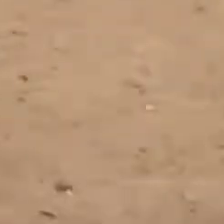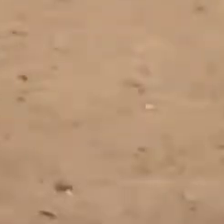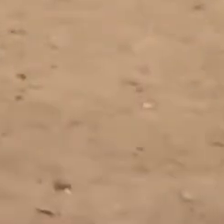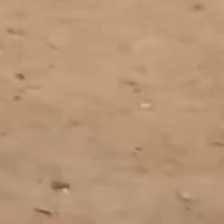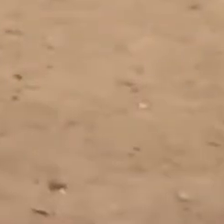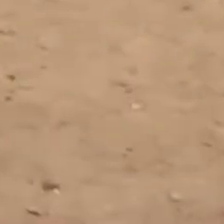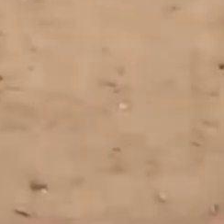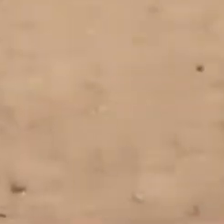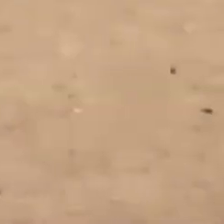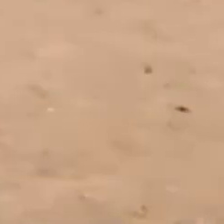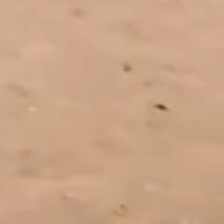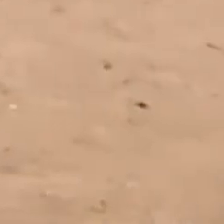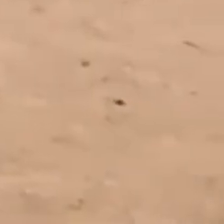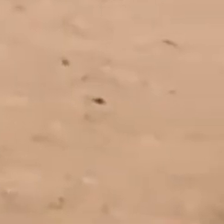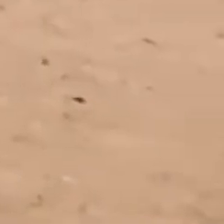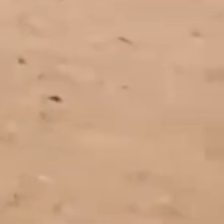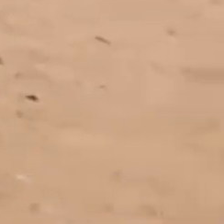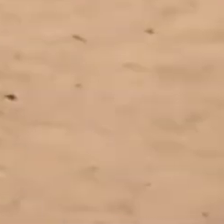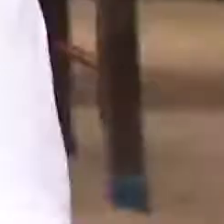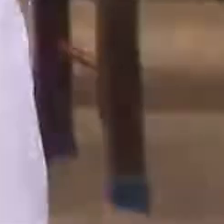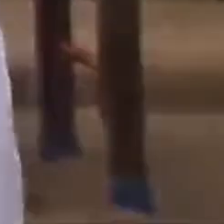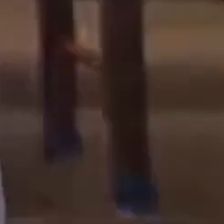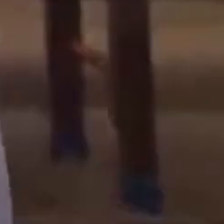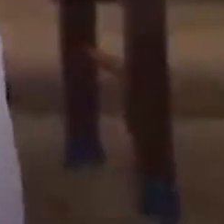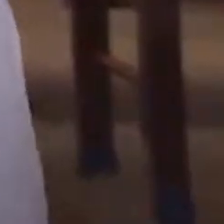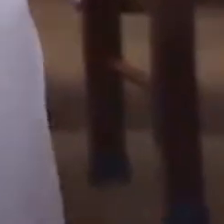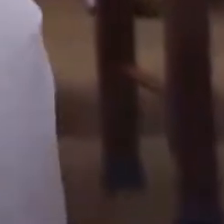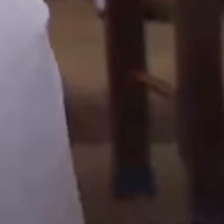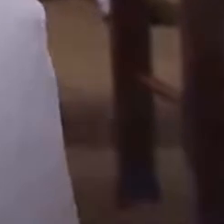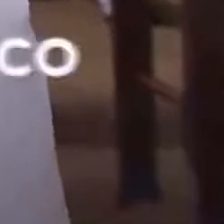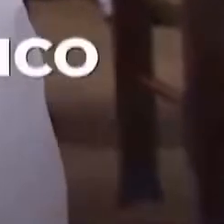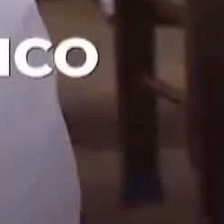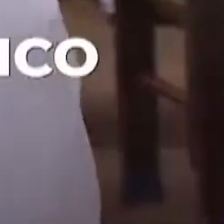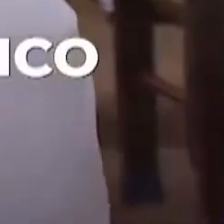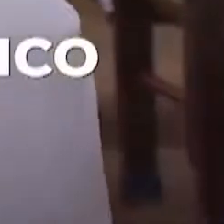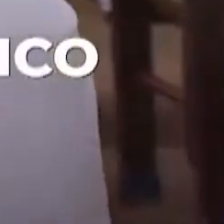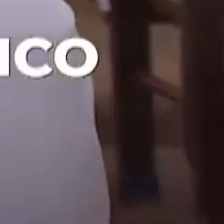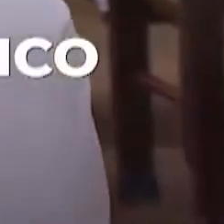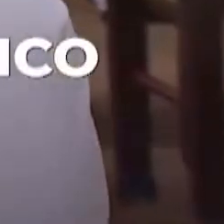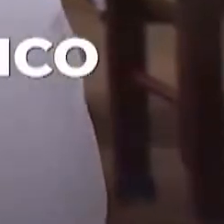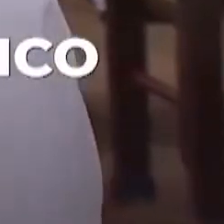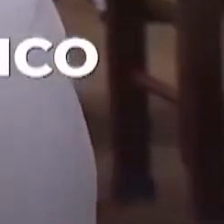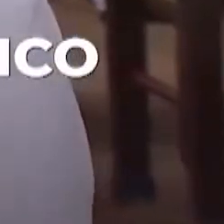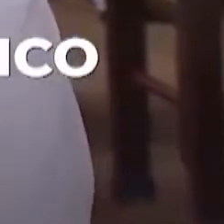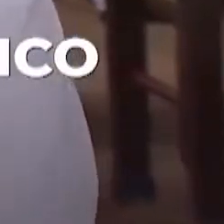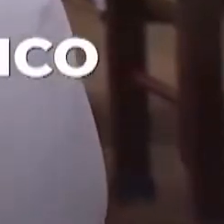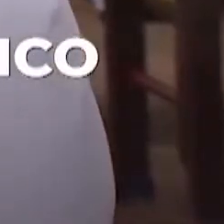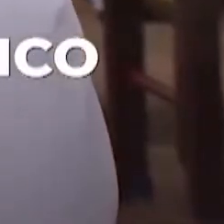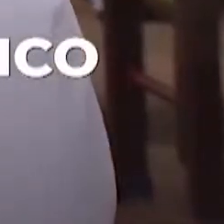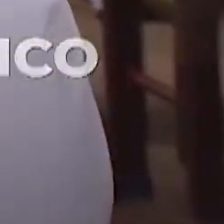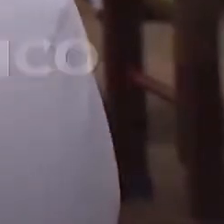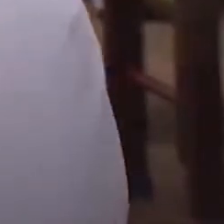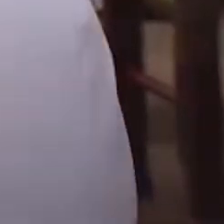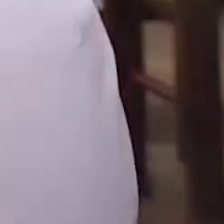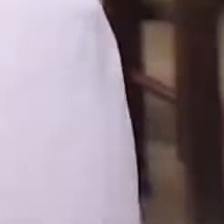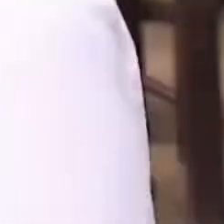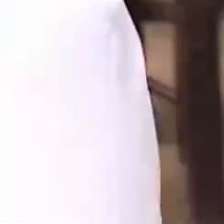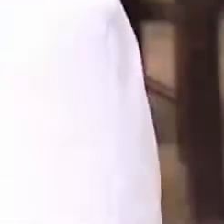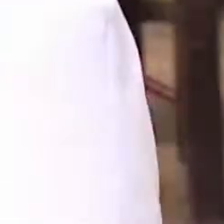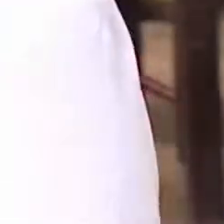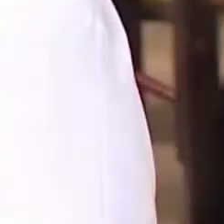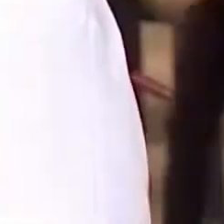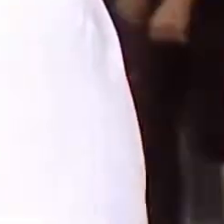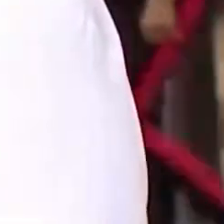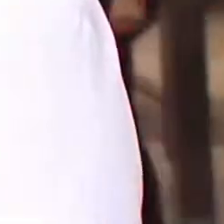cheia de crianças brincando no parquinho. Eu sempre venho com meu filho e com meu cachorro também. E a gente vem de